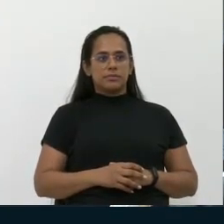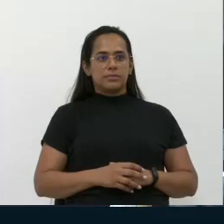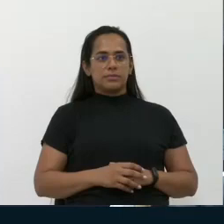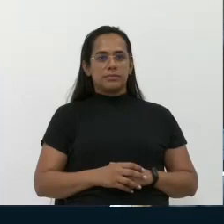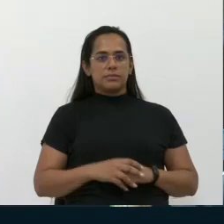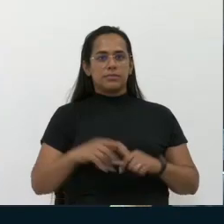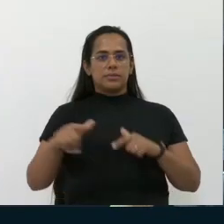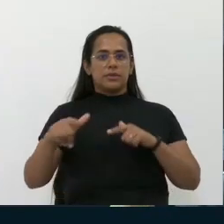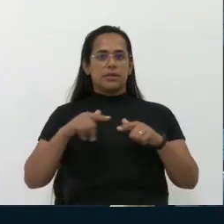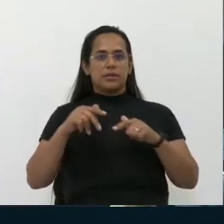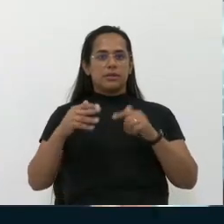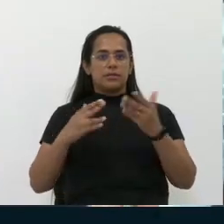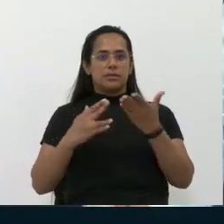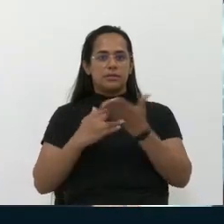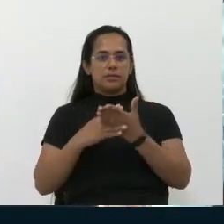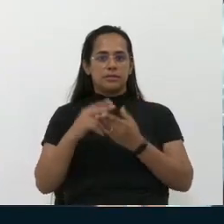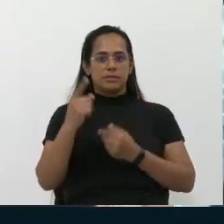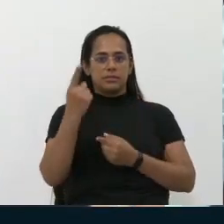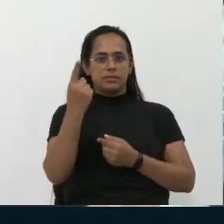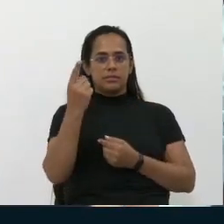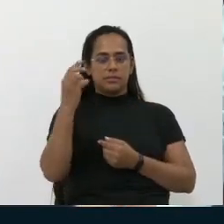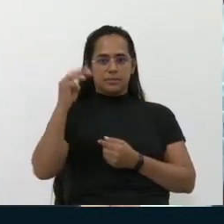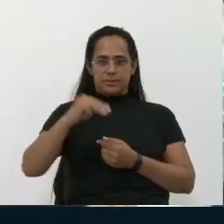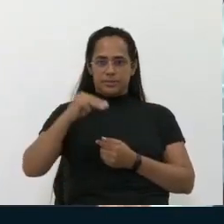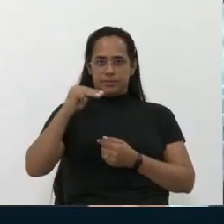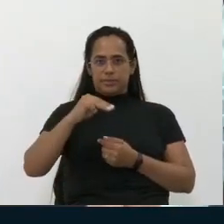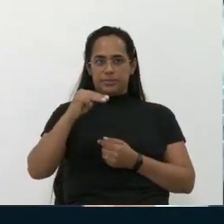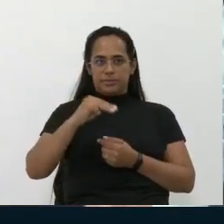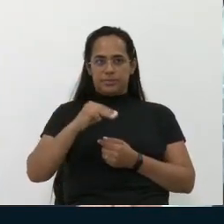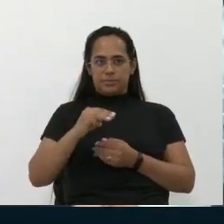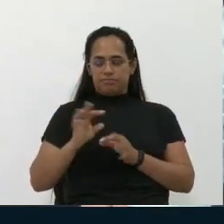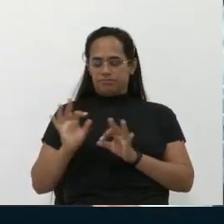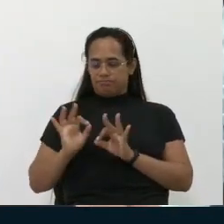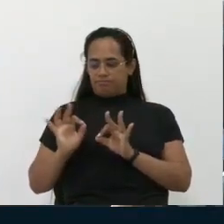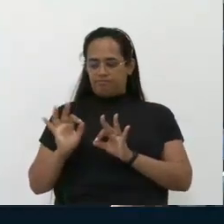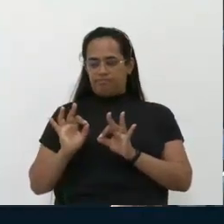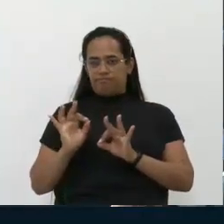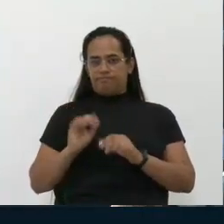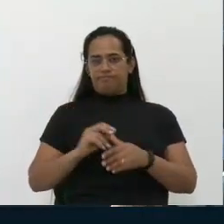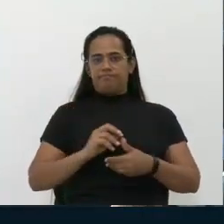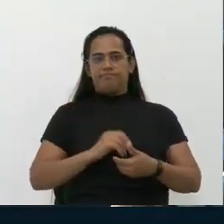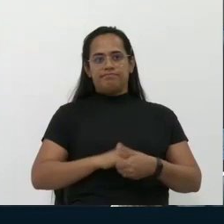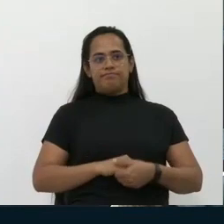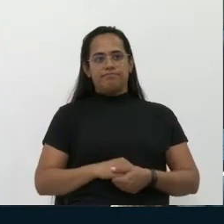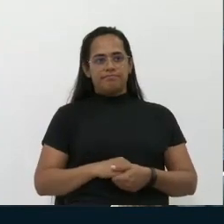Suspendo o trabalho por um minuto, só para resolver o impasse aqui atrás.